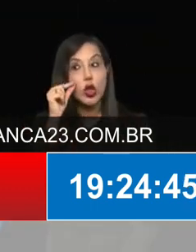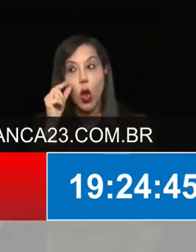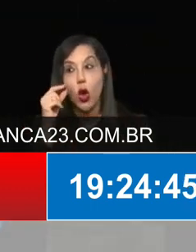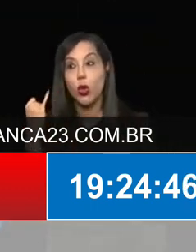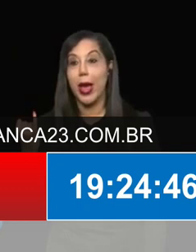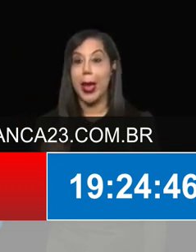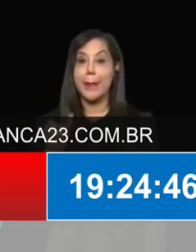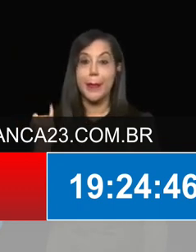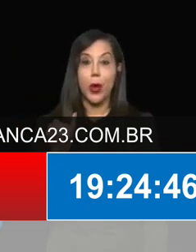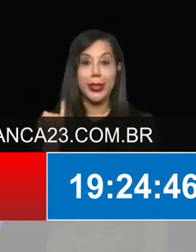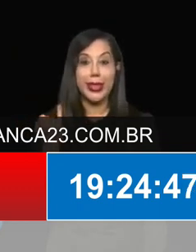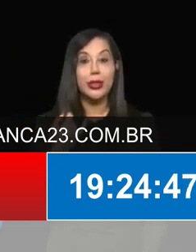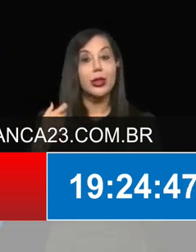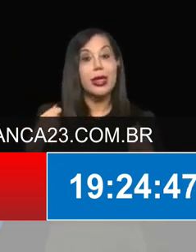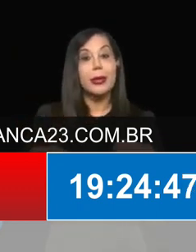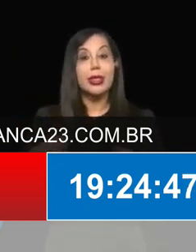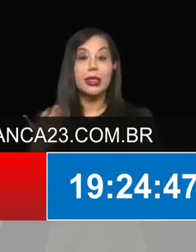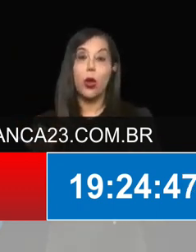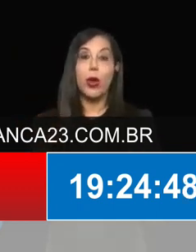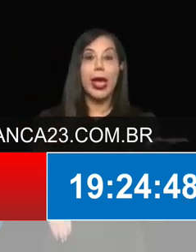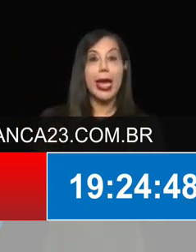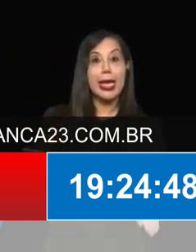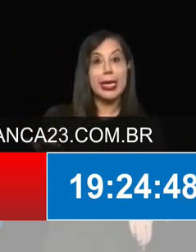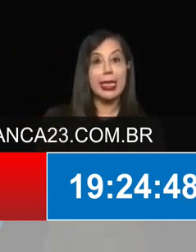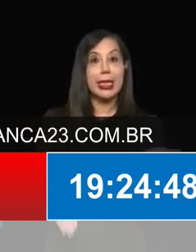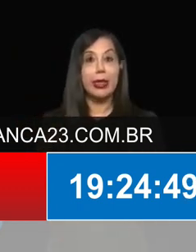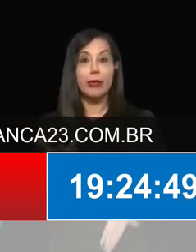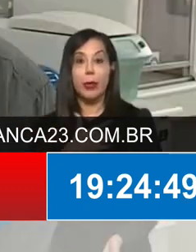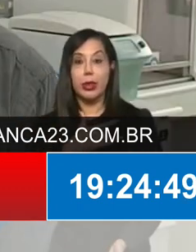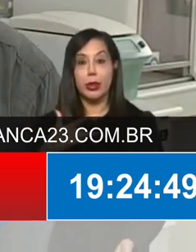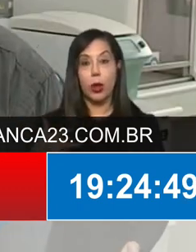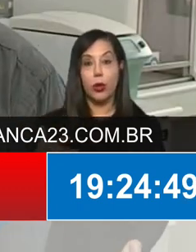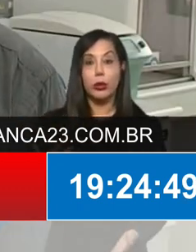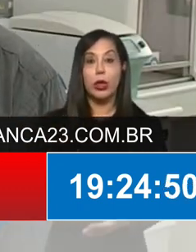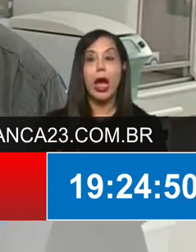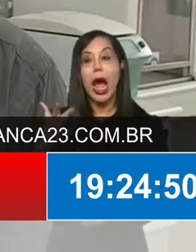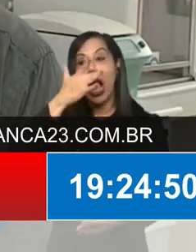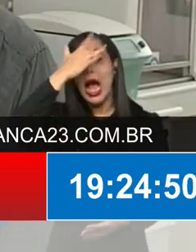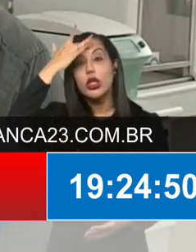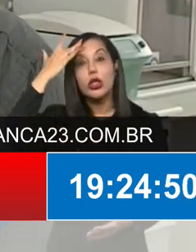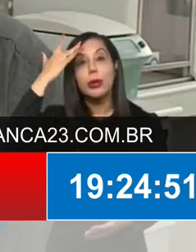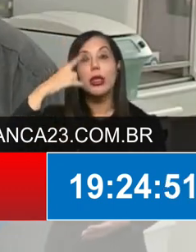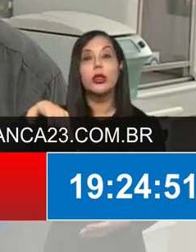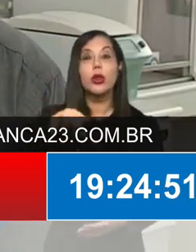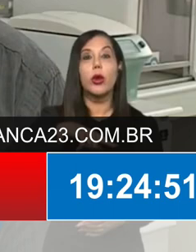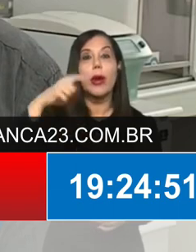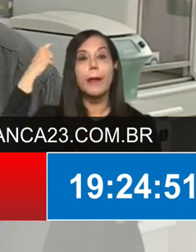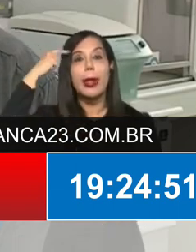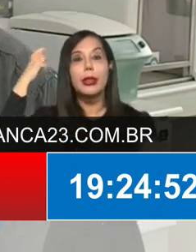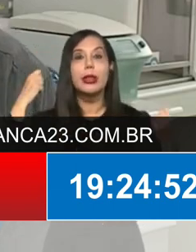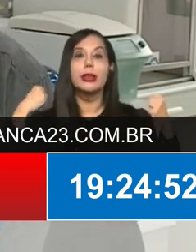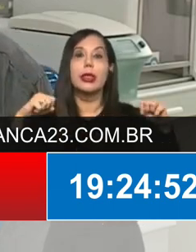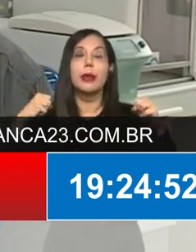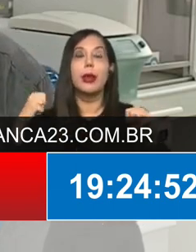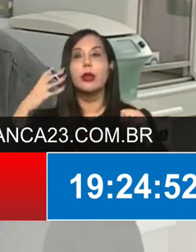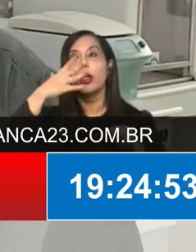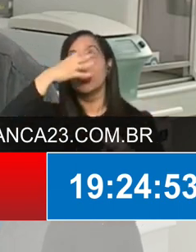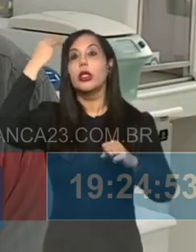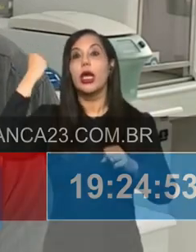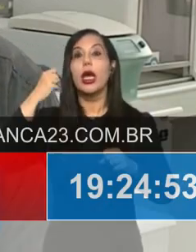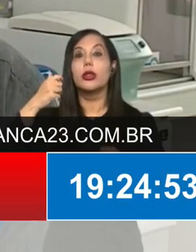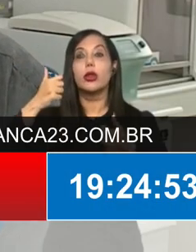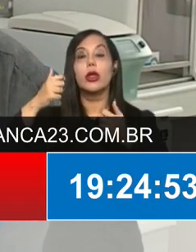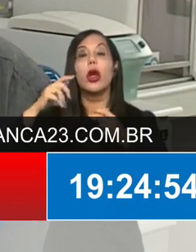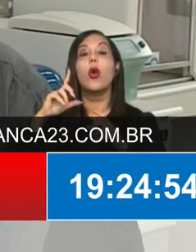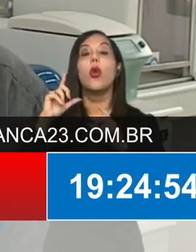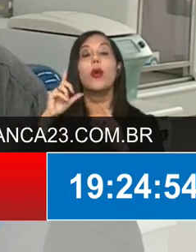importante e é preciso achar um equilíbrio para se manter saudável. As pessoas pensam muito em treinamento e dieta e esquecem de avaliar o seu sono,